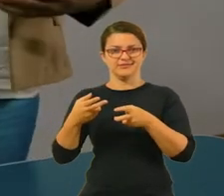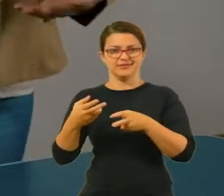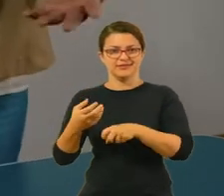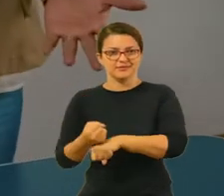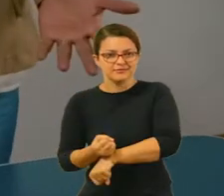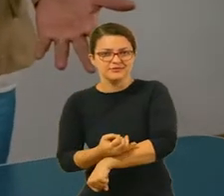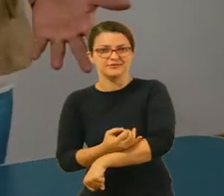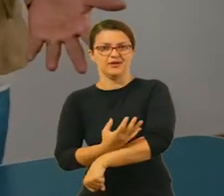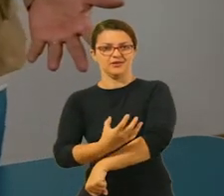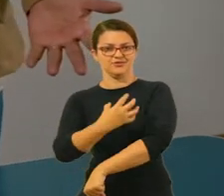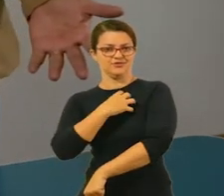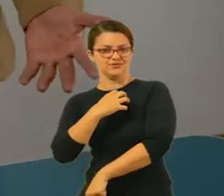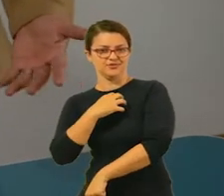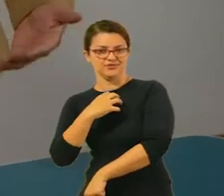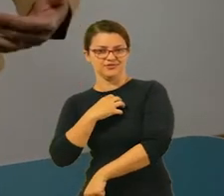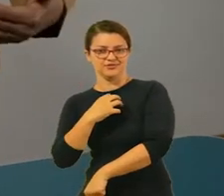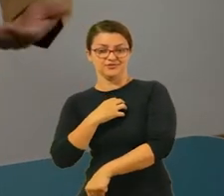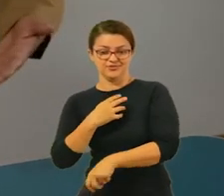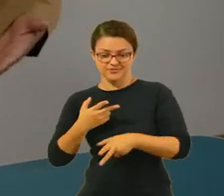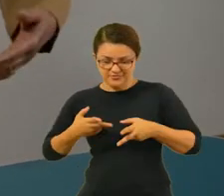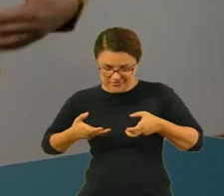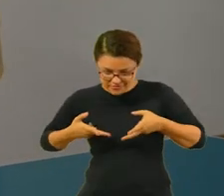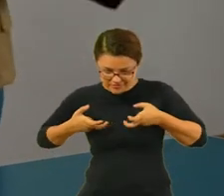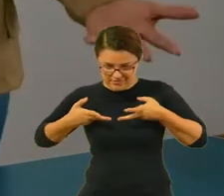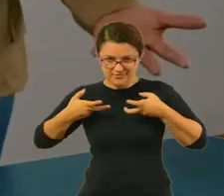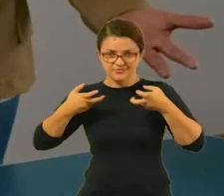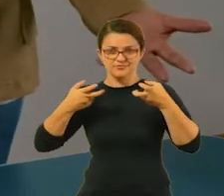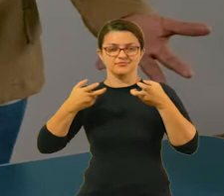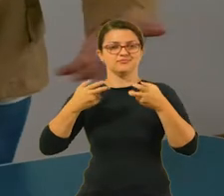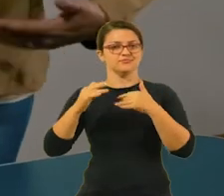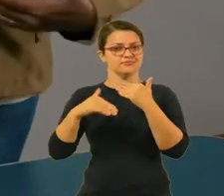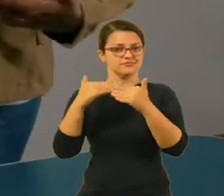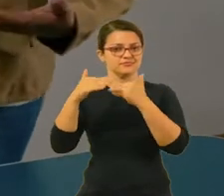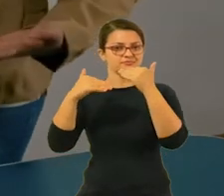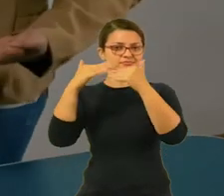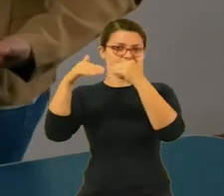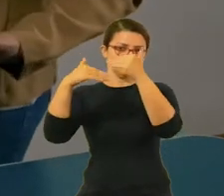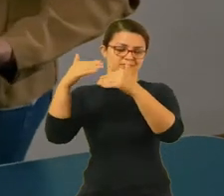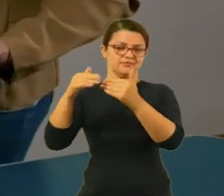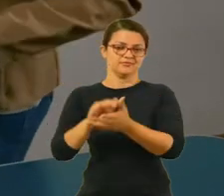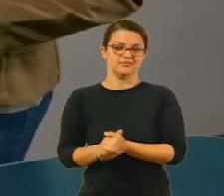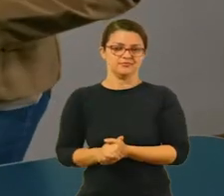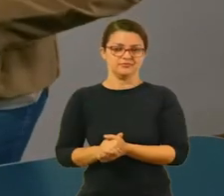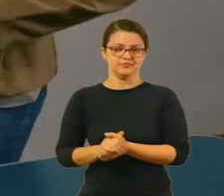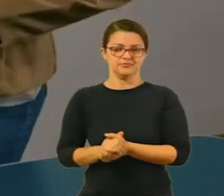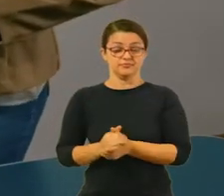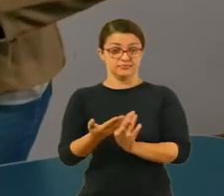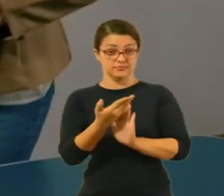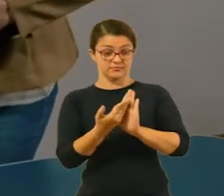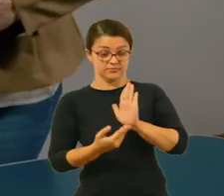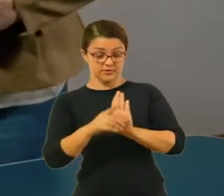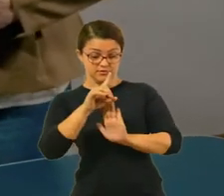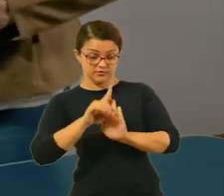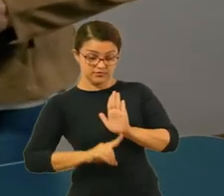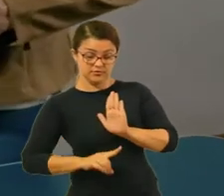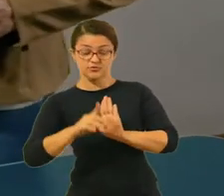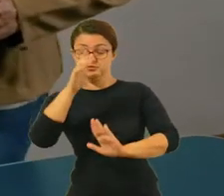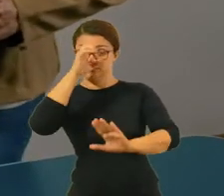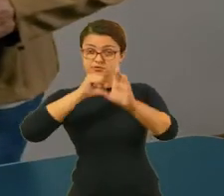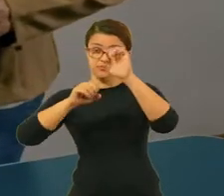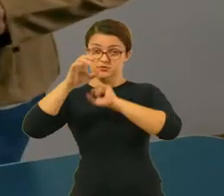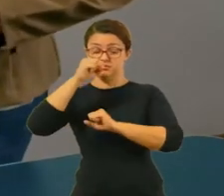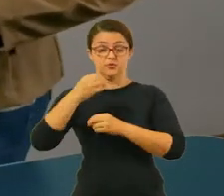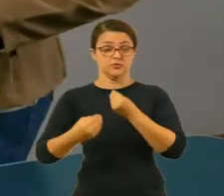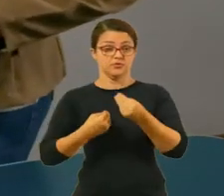e conhecer-se. É, portanto, uma fase de desenvolvimento e exploração. Esses